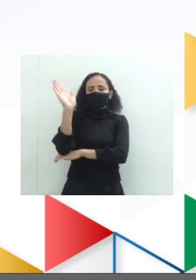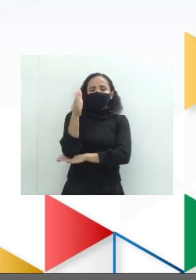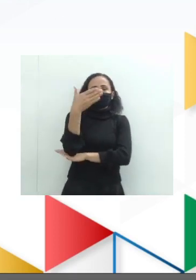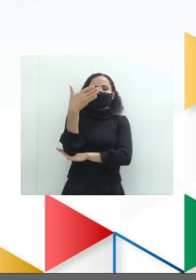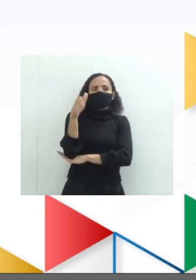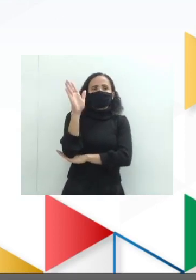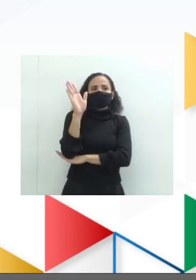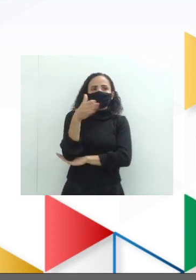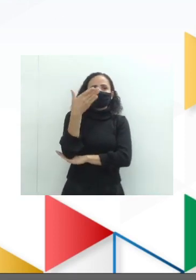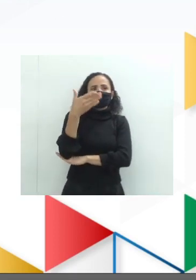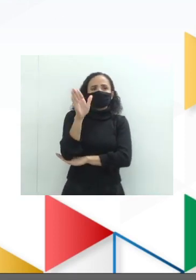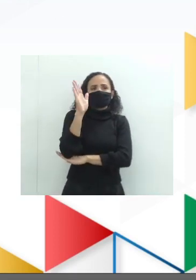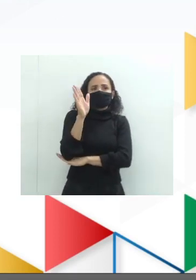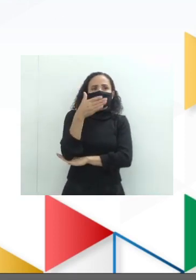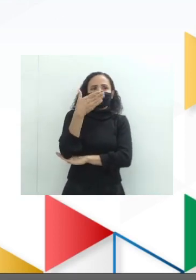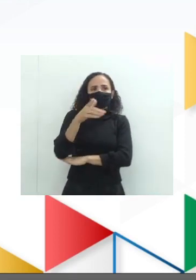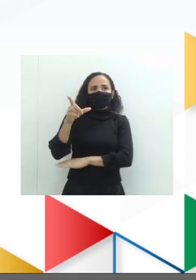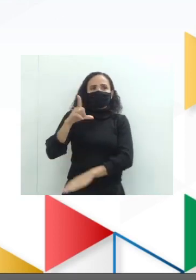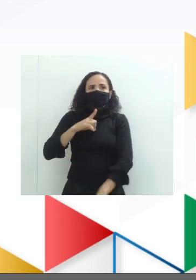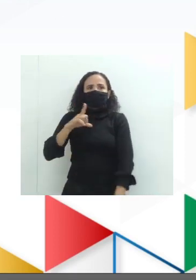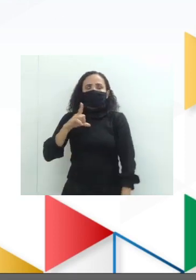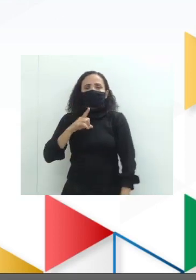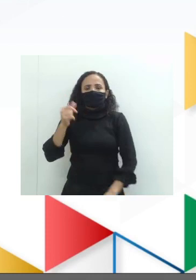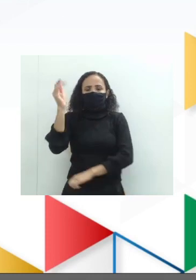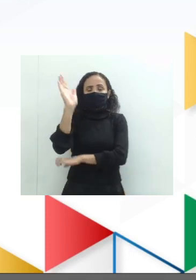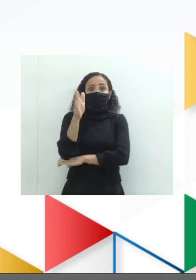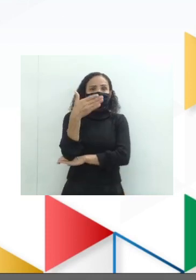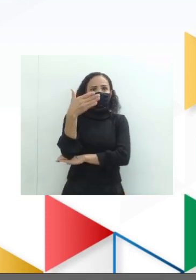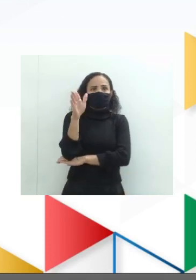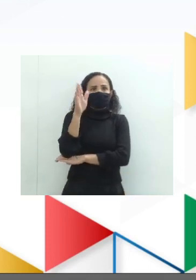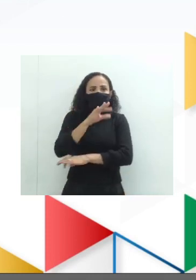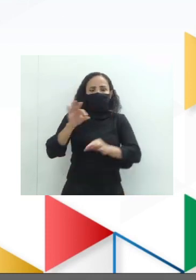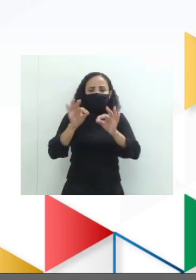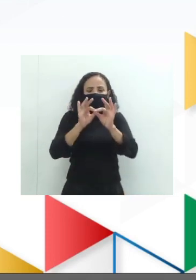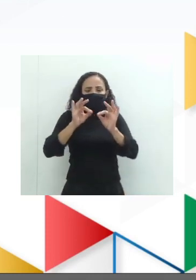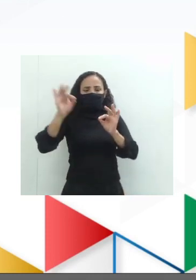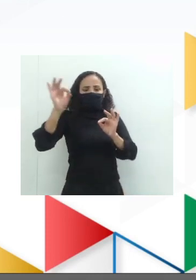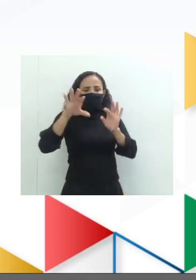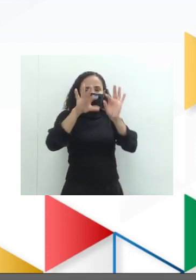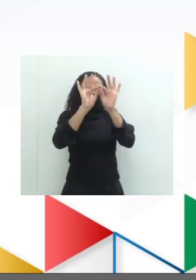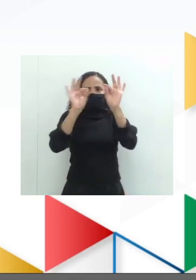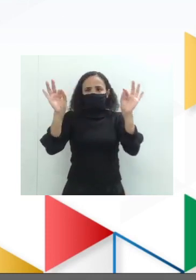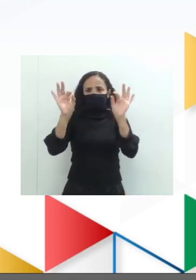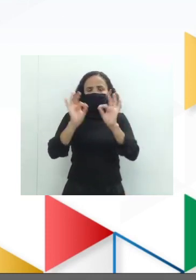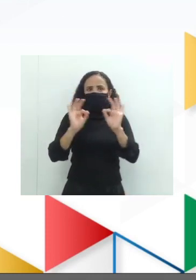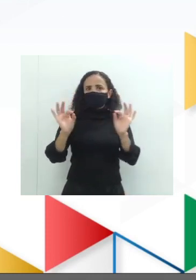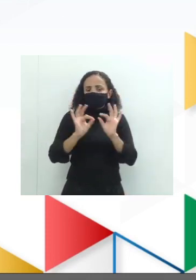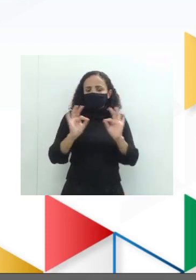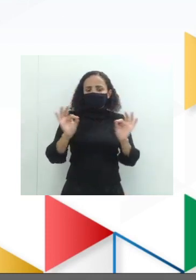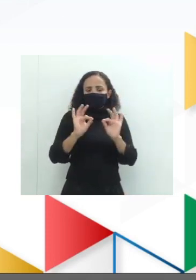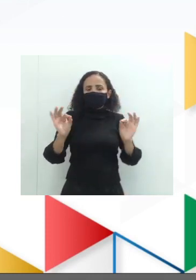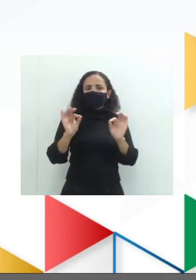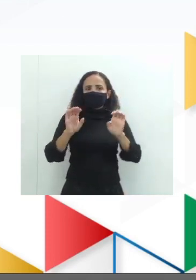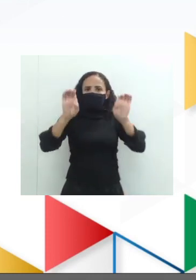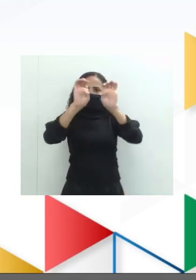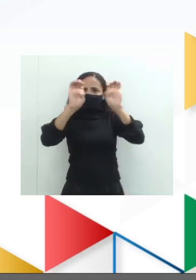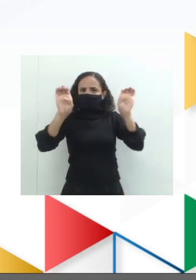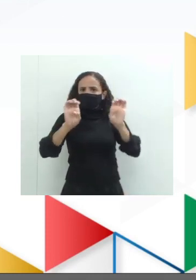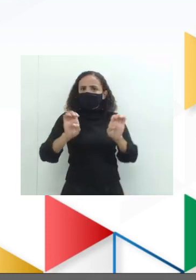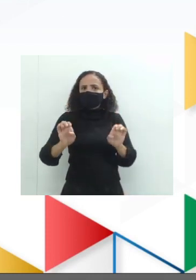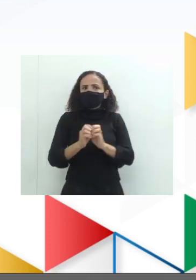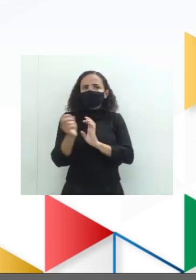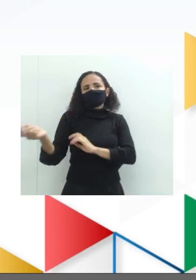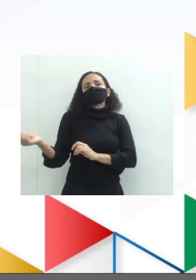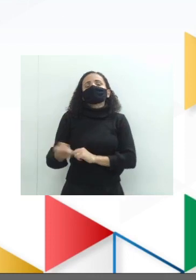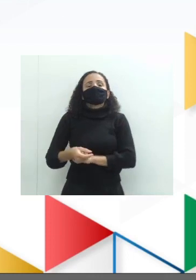aí que tem na sua bandeira estruturas com triângulos, tá vendo? Essas cores aí, verde, vermelha